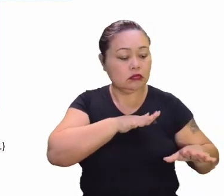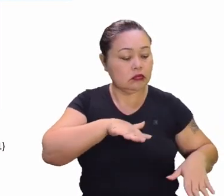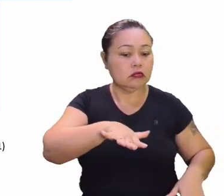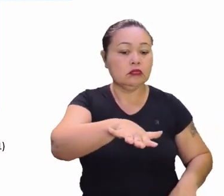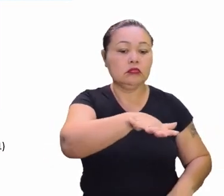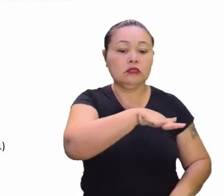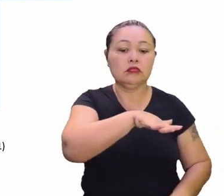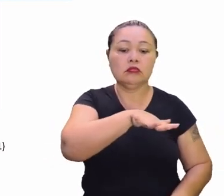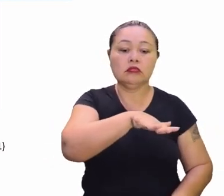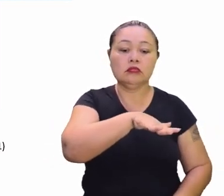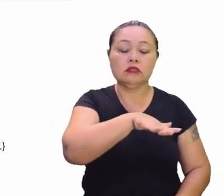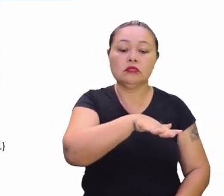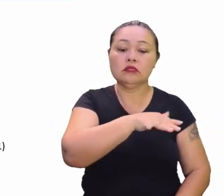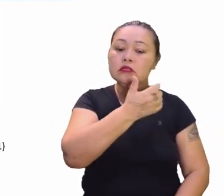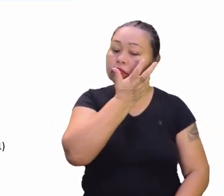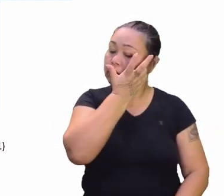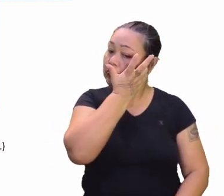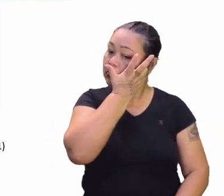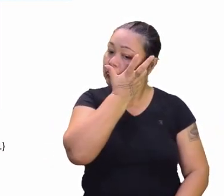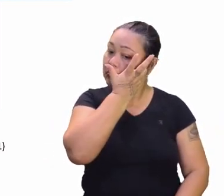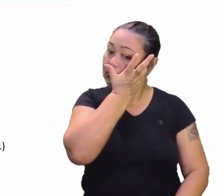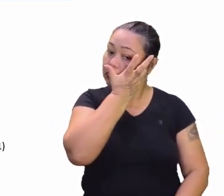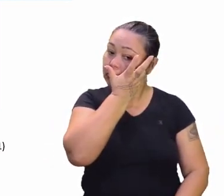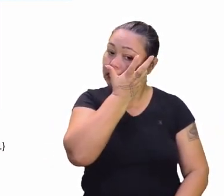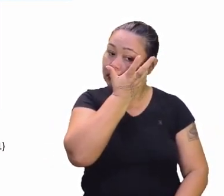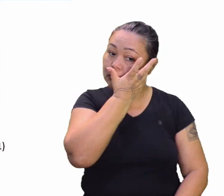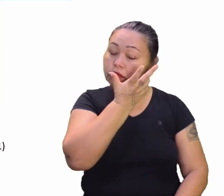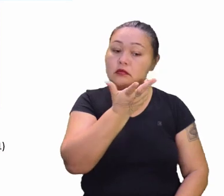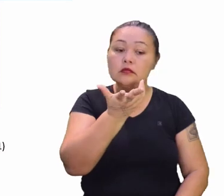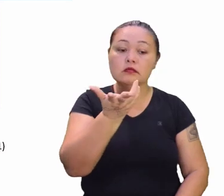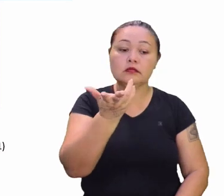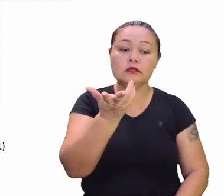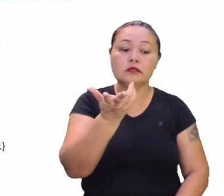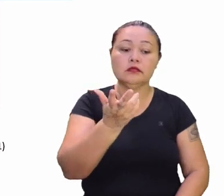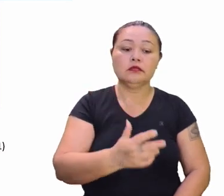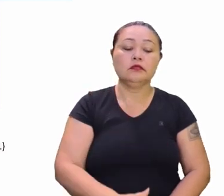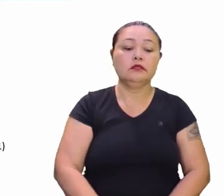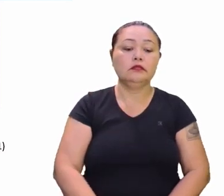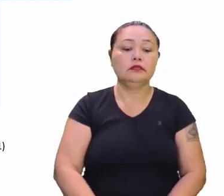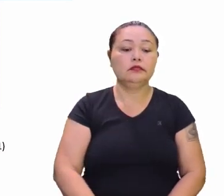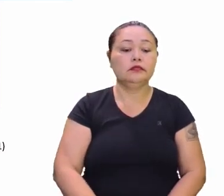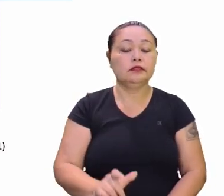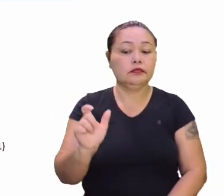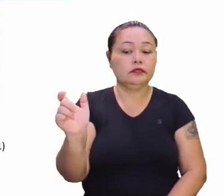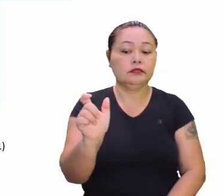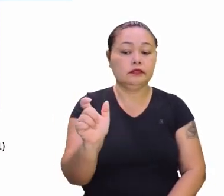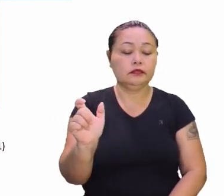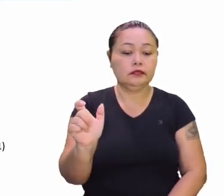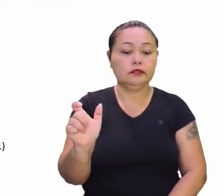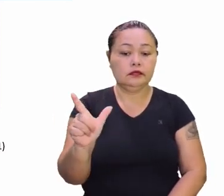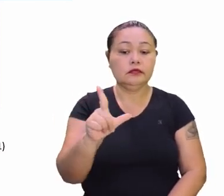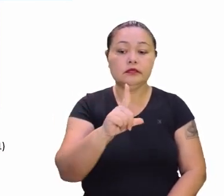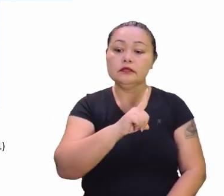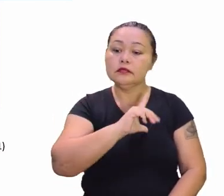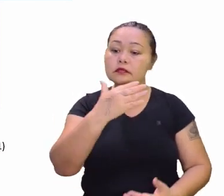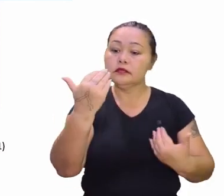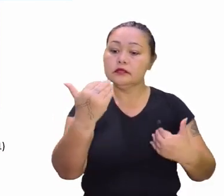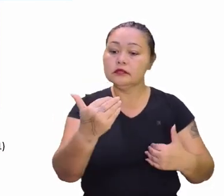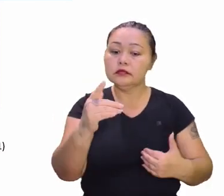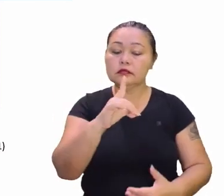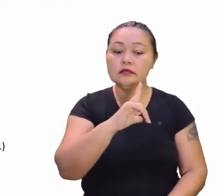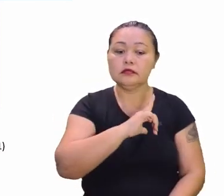privada. Opa! Olha só, pelo próprio nome, né? Vou até mudar a cor aqui. Se, por exemplo, vem uma questão dessa na